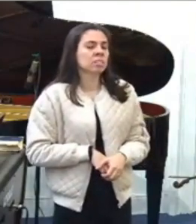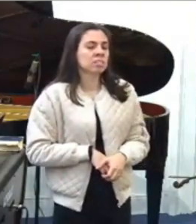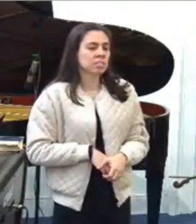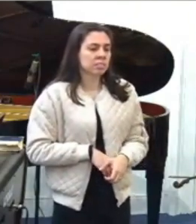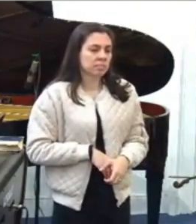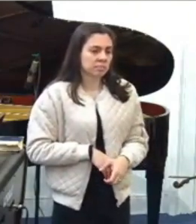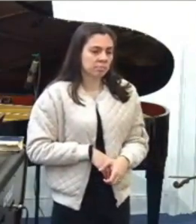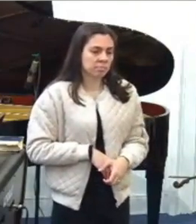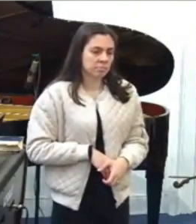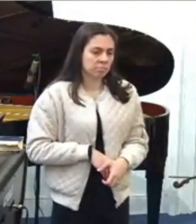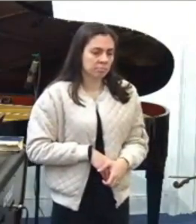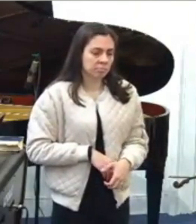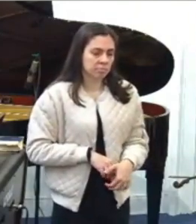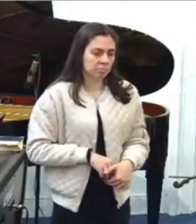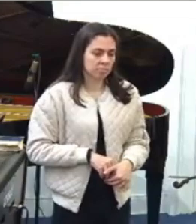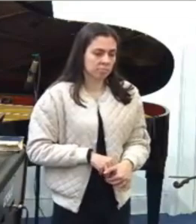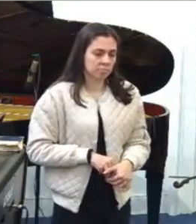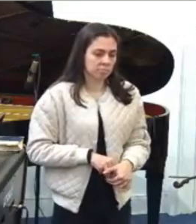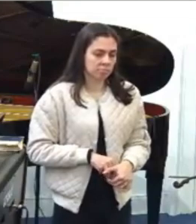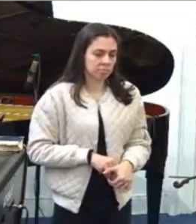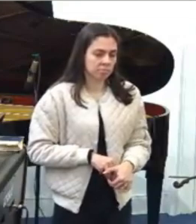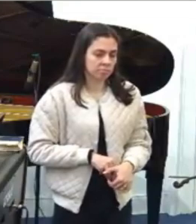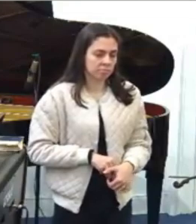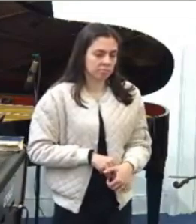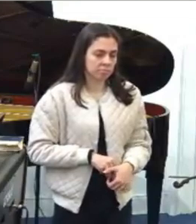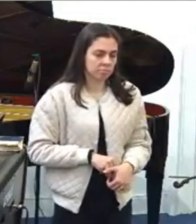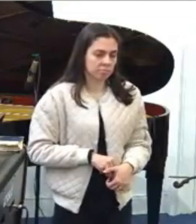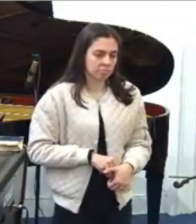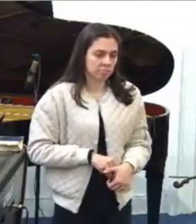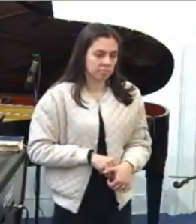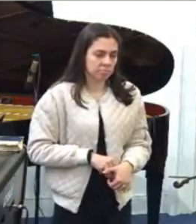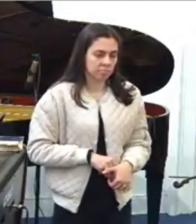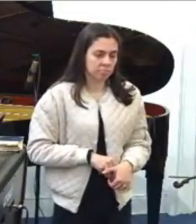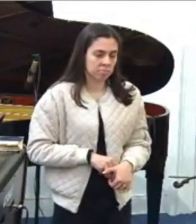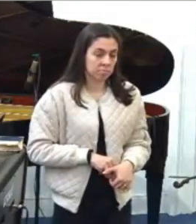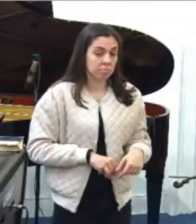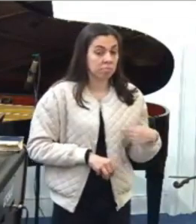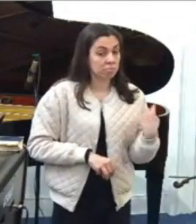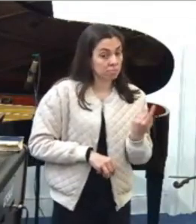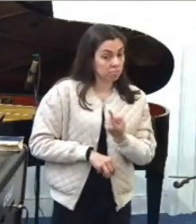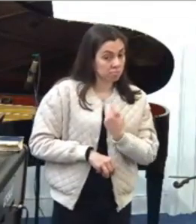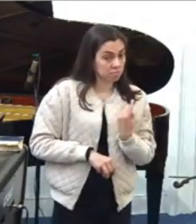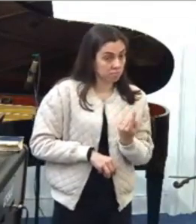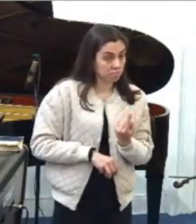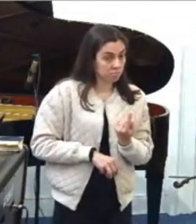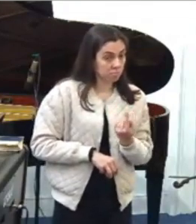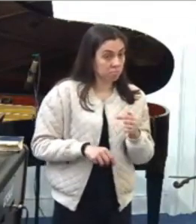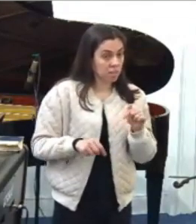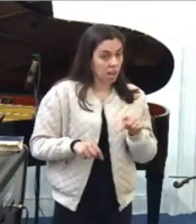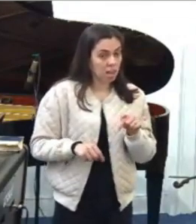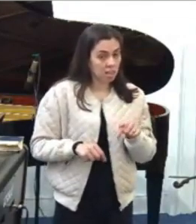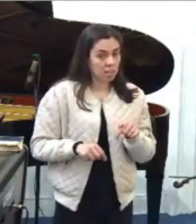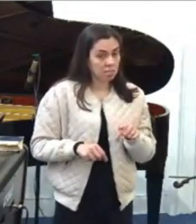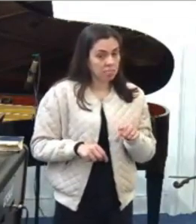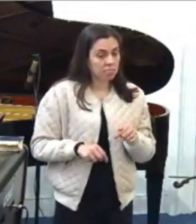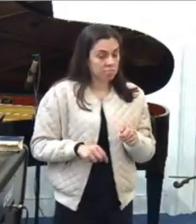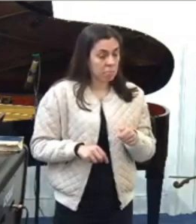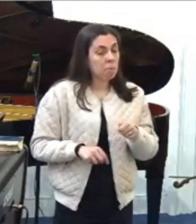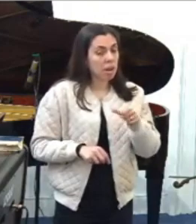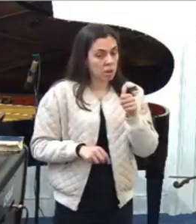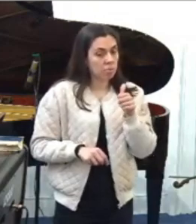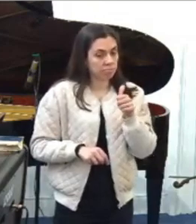hora ou outra, talvez ouvimos falar de algo próximo a nós. Por isso, se estamos num cenário mais confortável, com